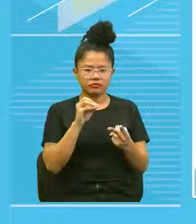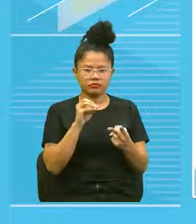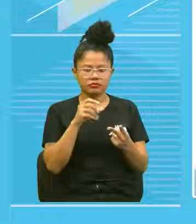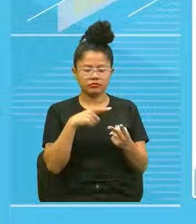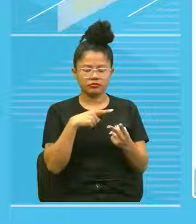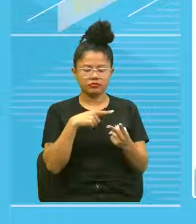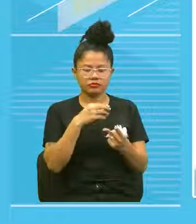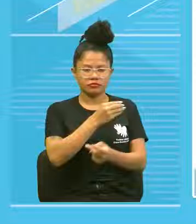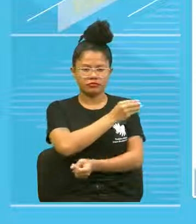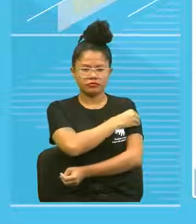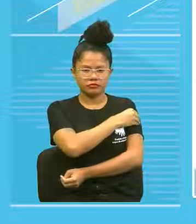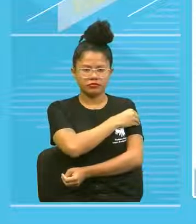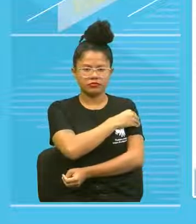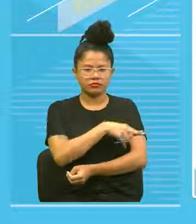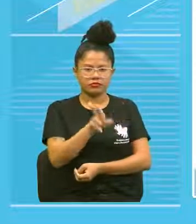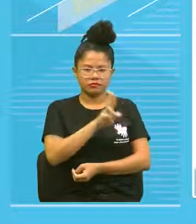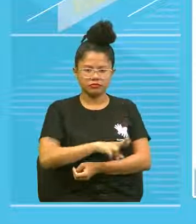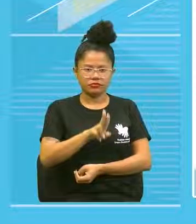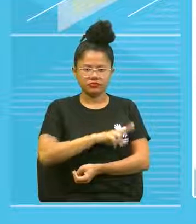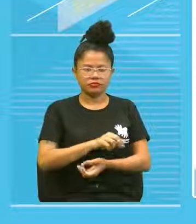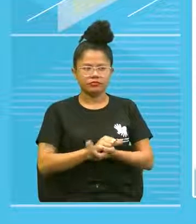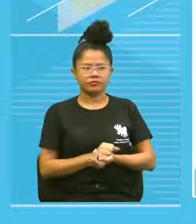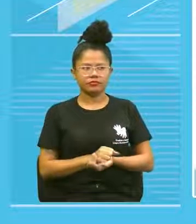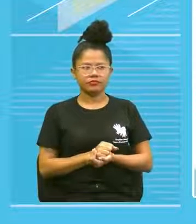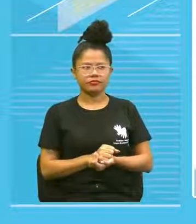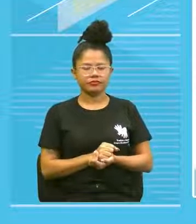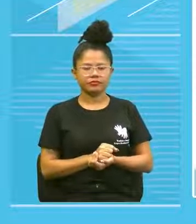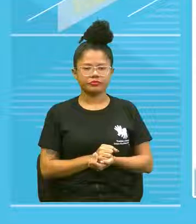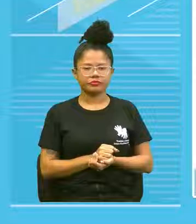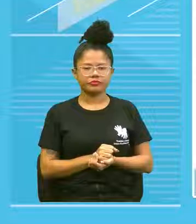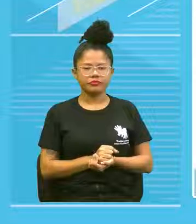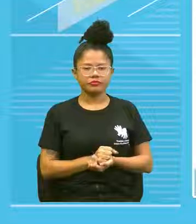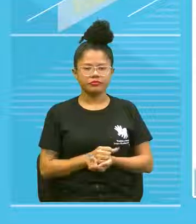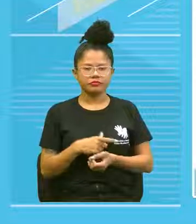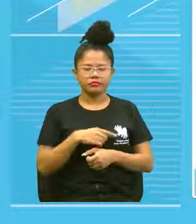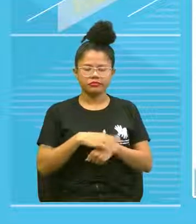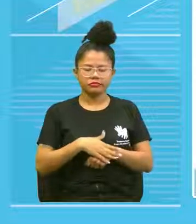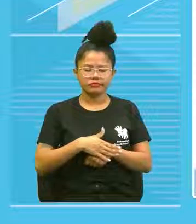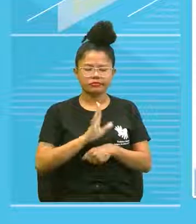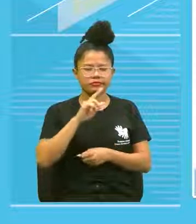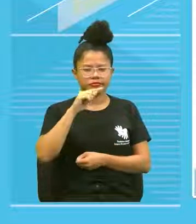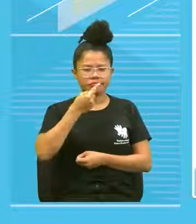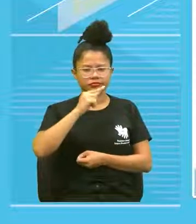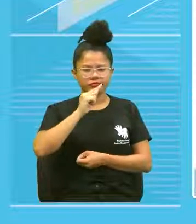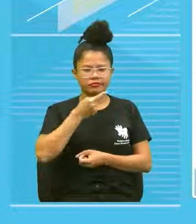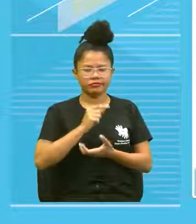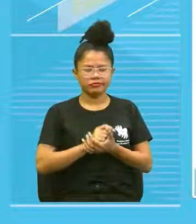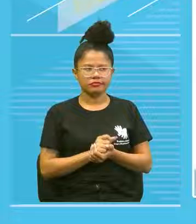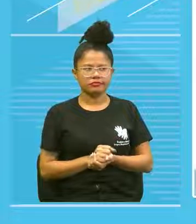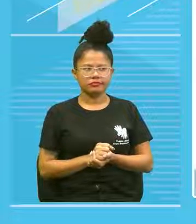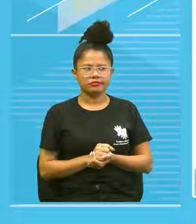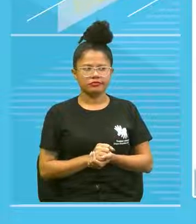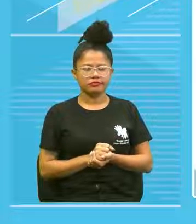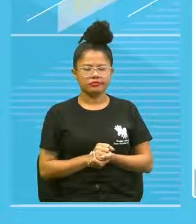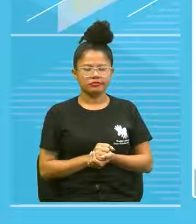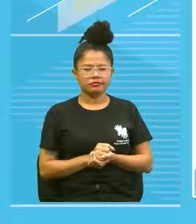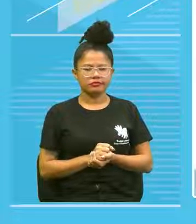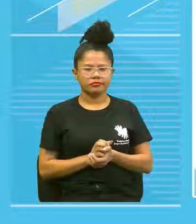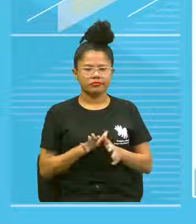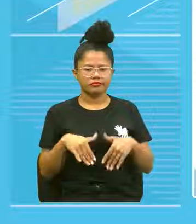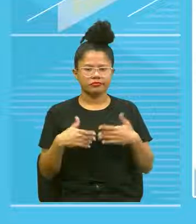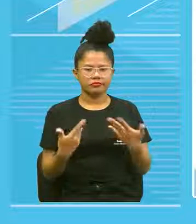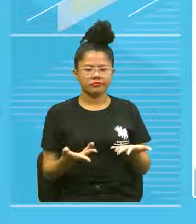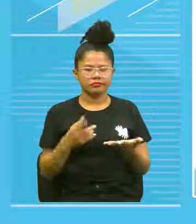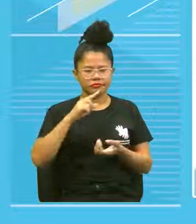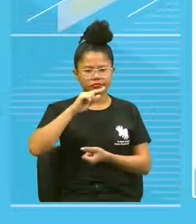com mais rentável que produz mais álcool Essa é